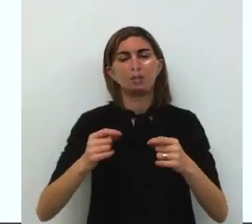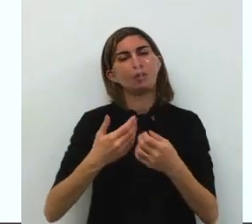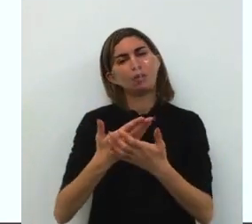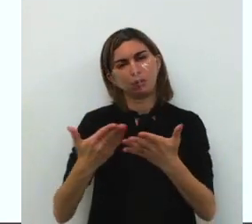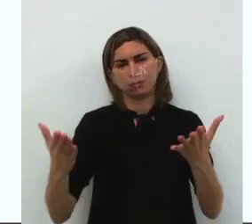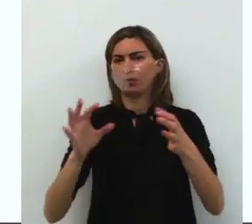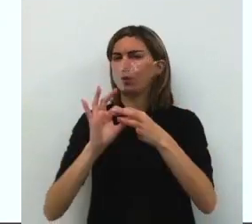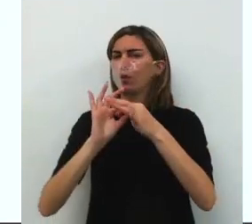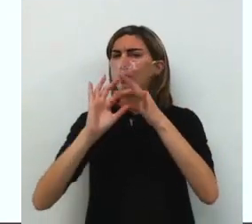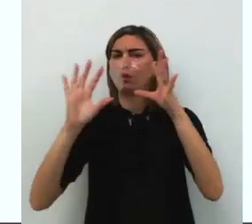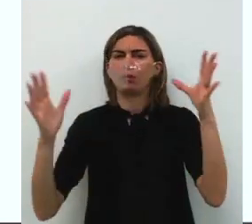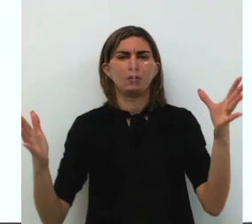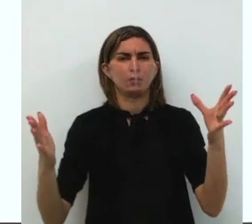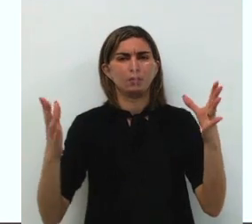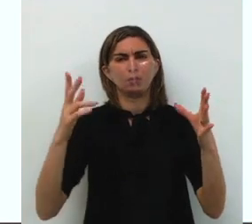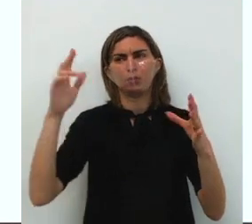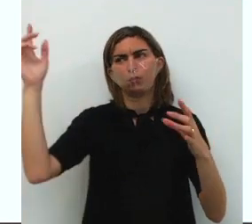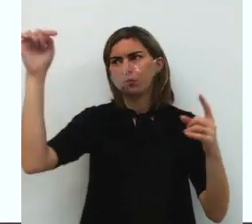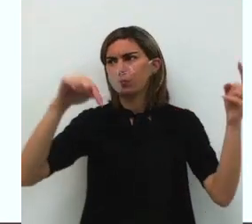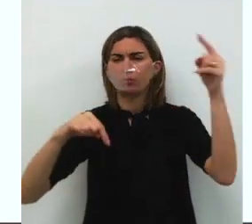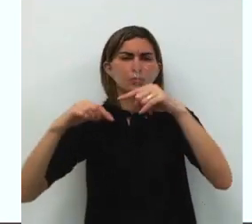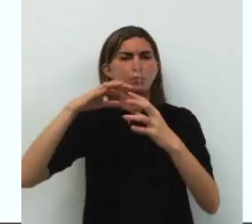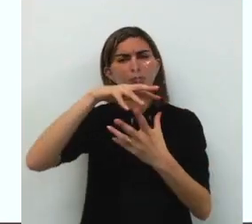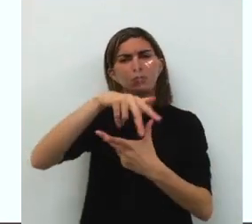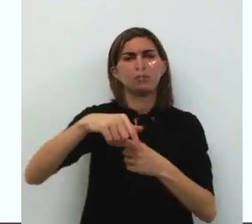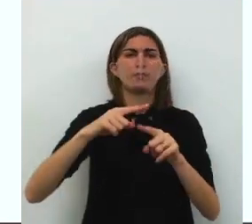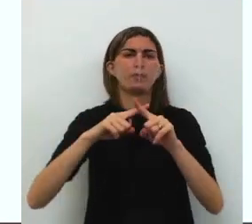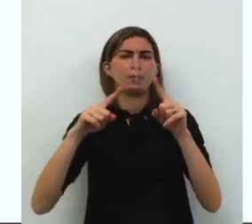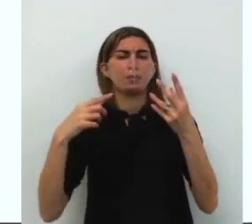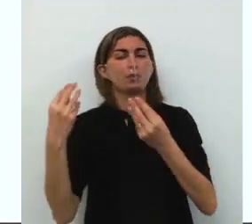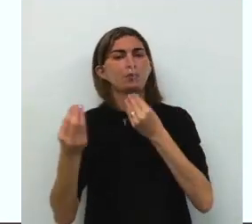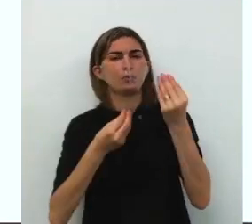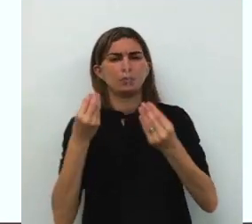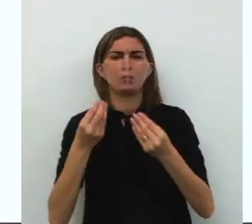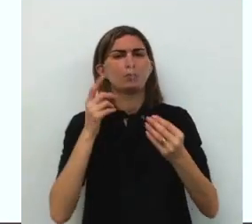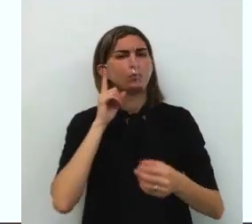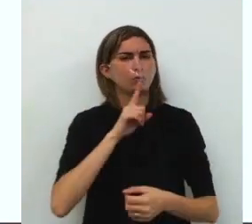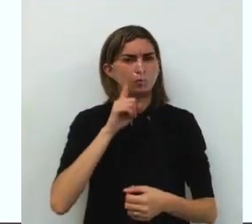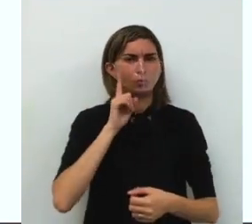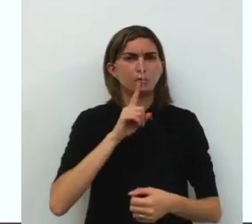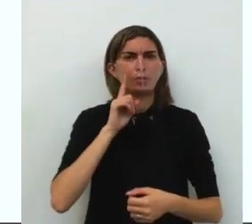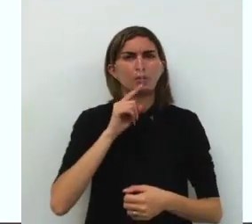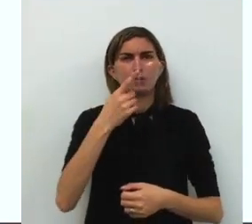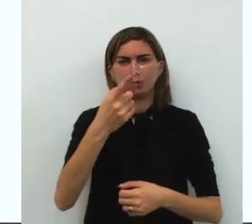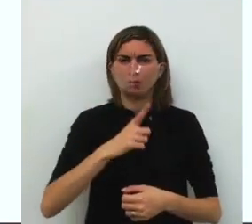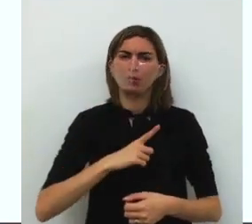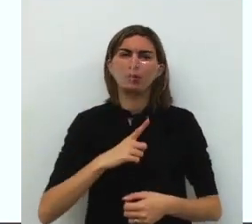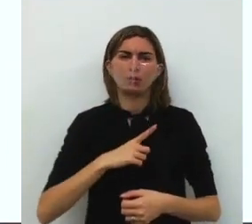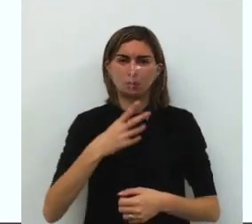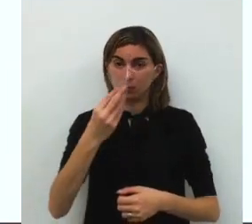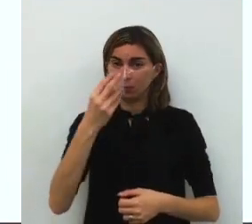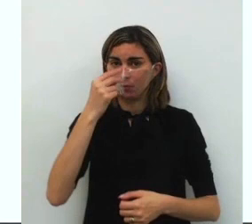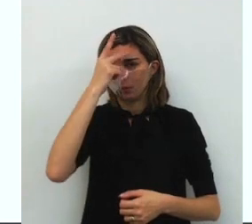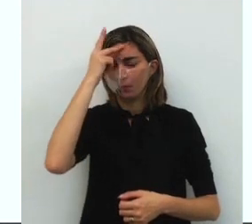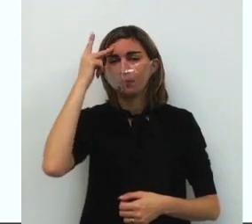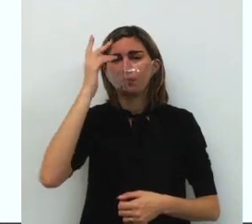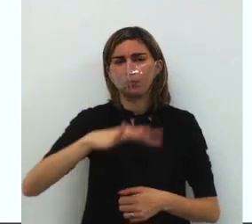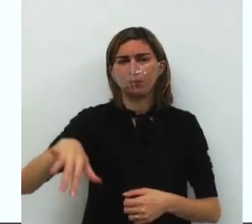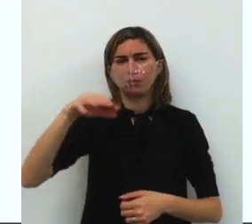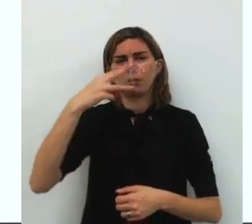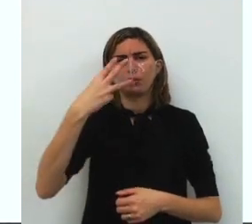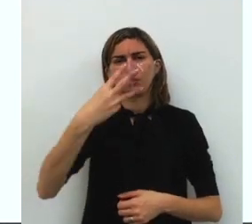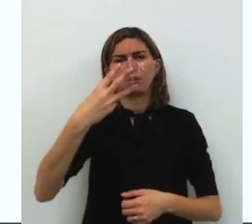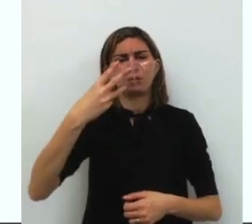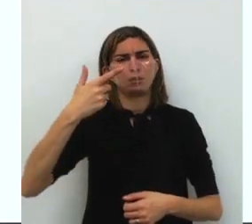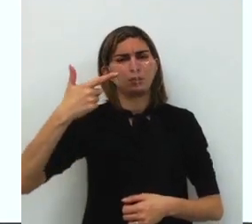Recebemos de braços abertos todos os imigrantes do mundo. Mas como que? Os Estados Unidos da América tem muita gente, são mais